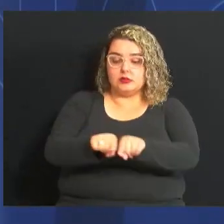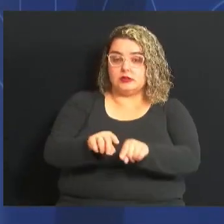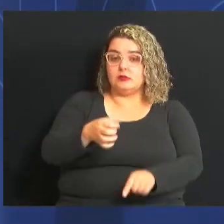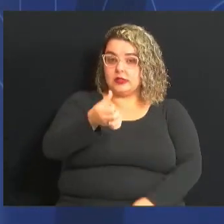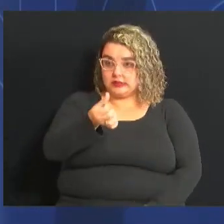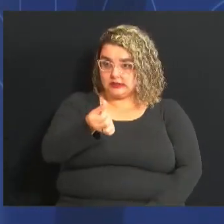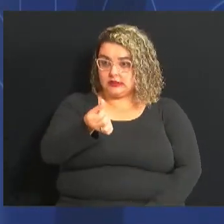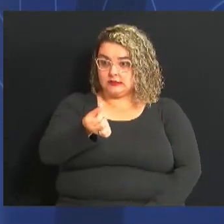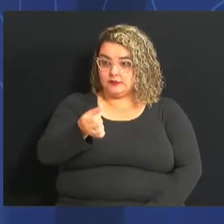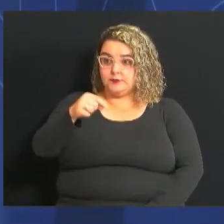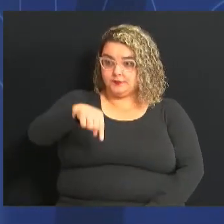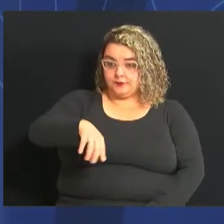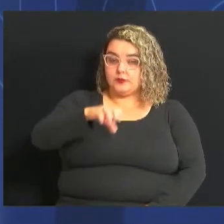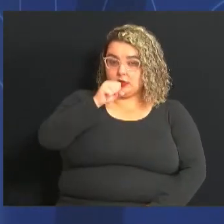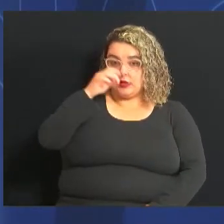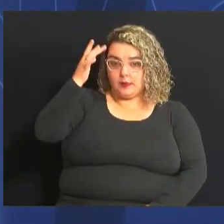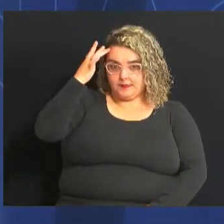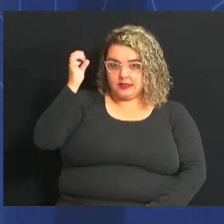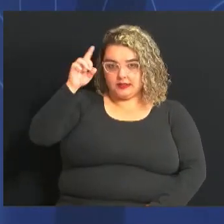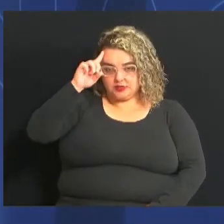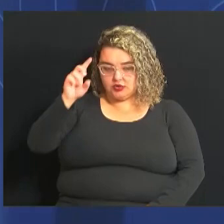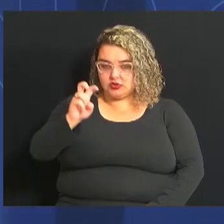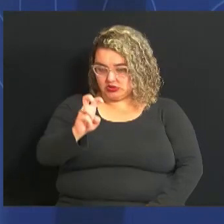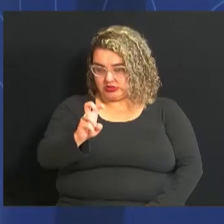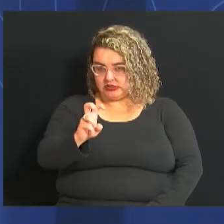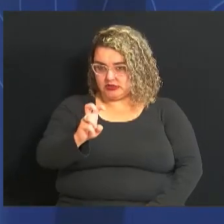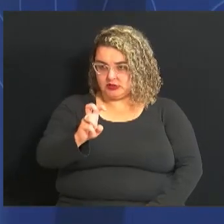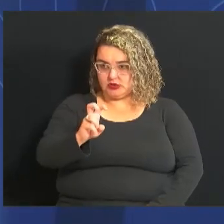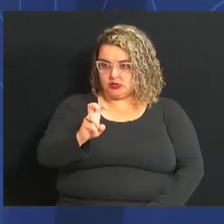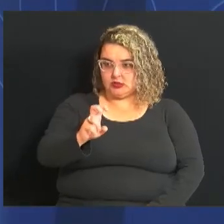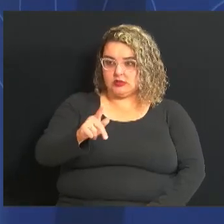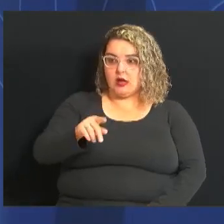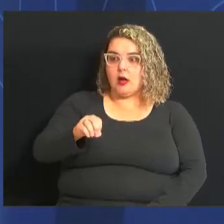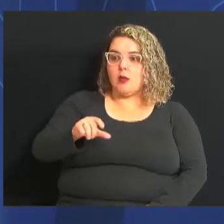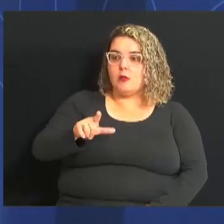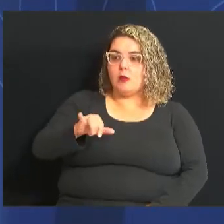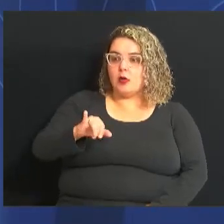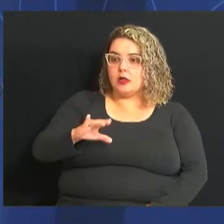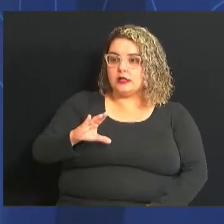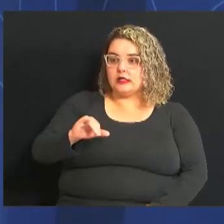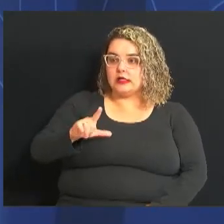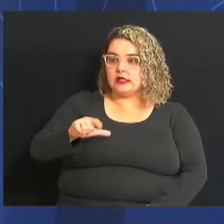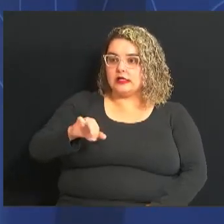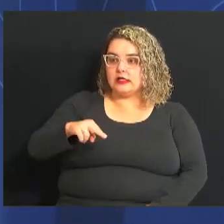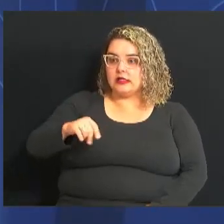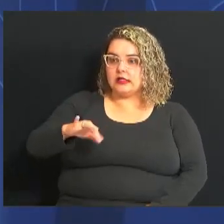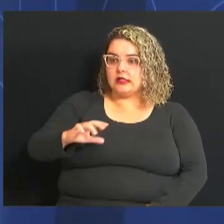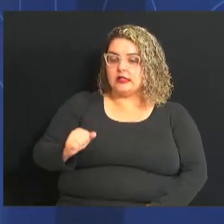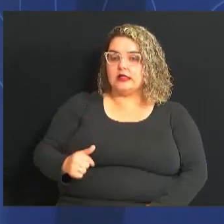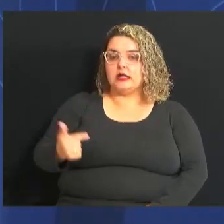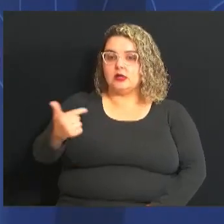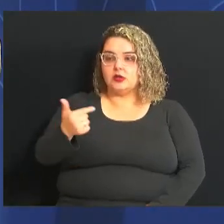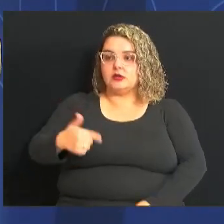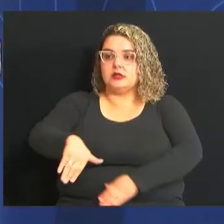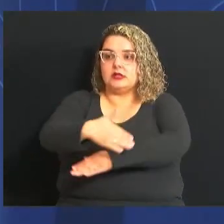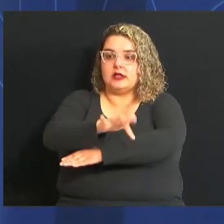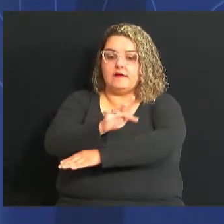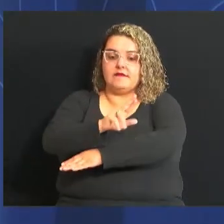No sábado, amanhã, dia 5 de novembro, na Policlínica 2, que fica na Francisco Glicério, número